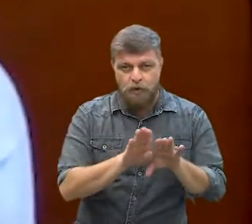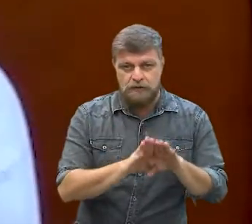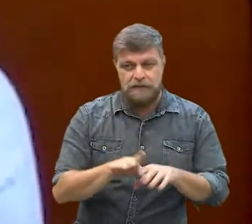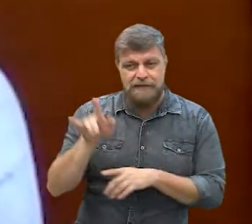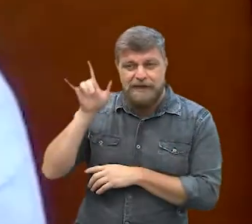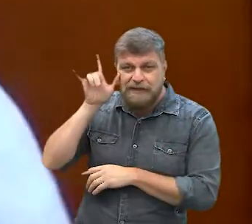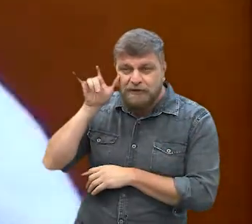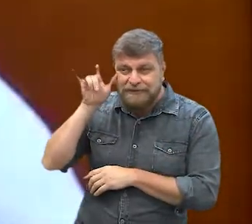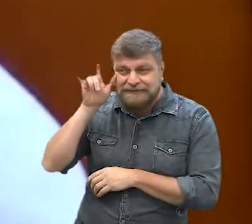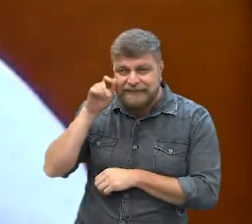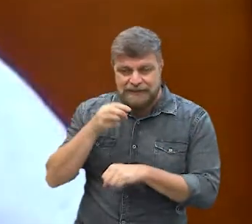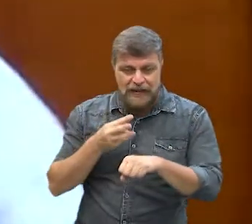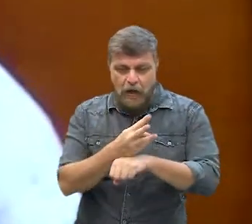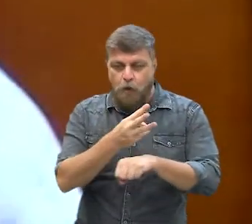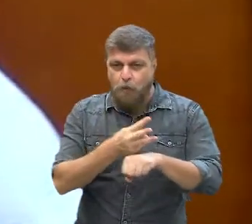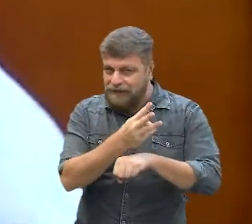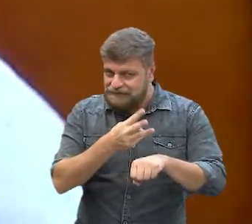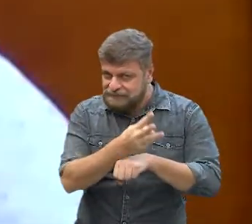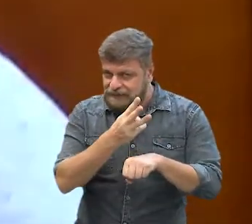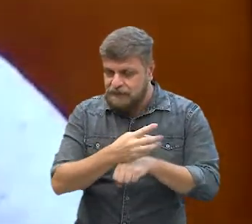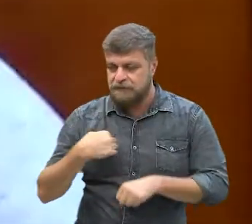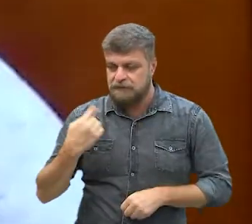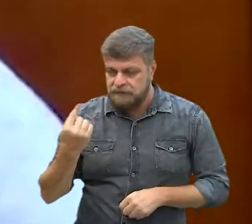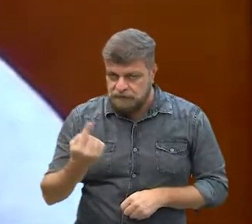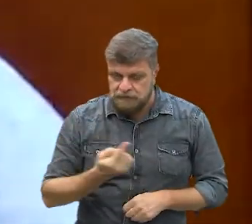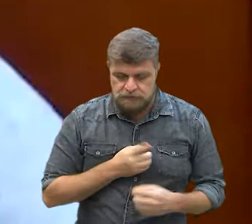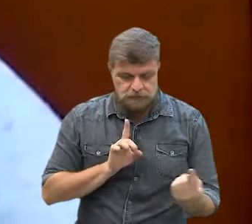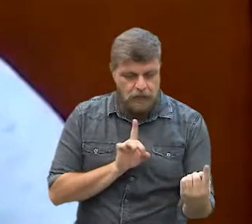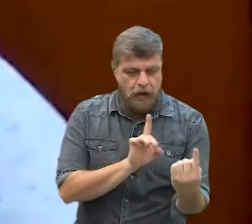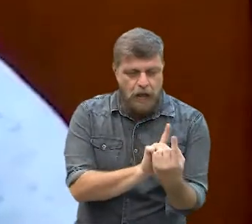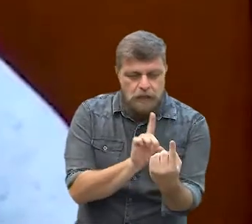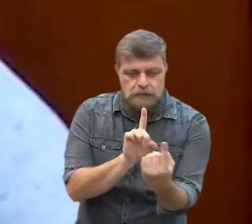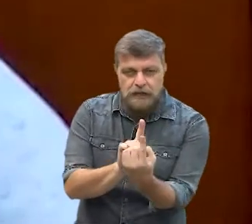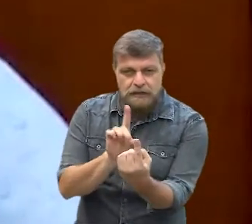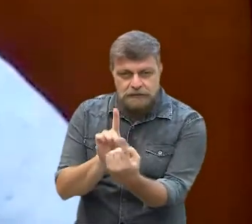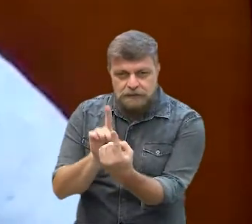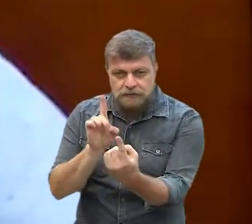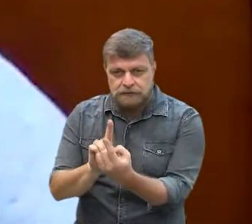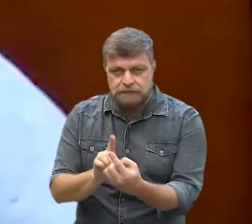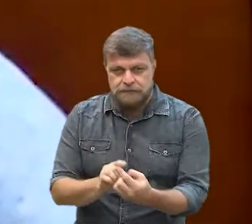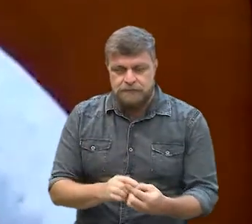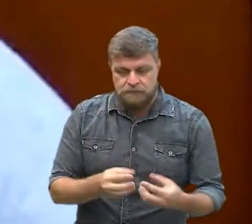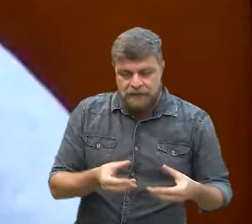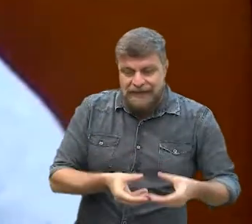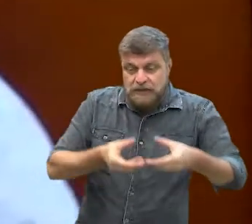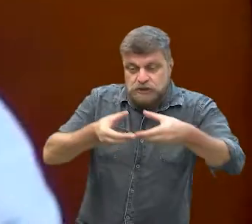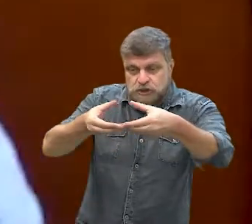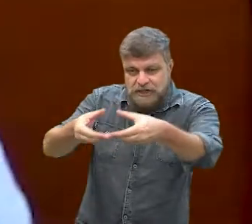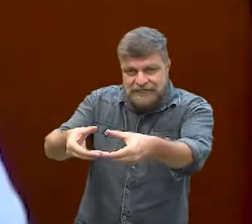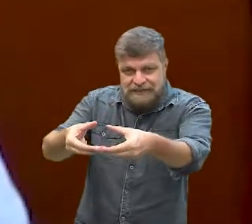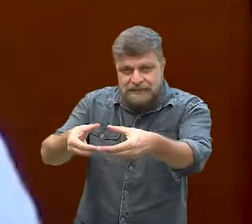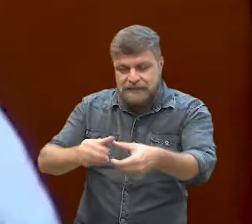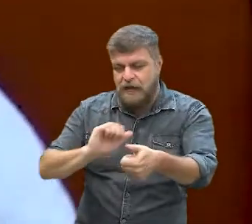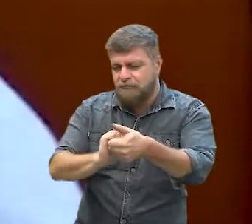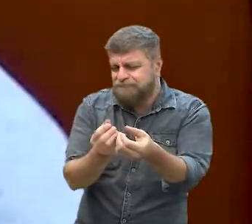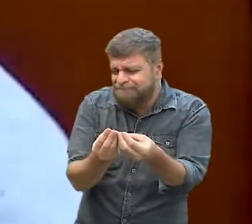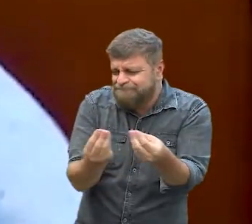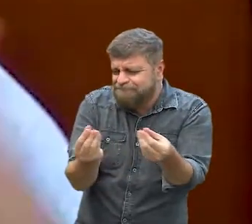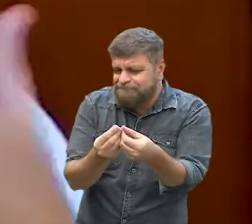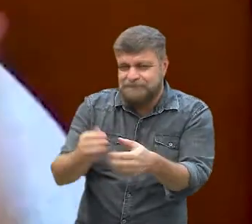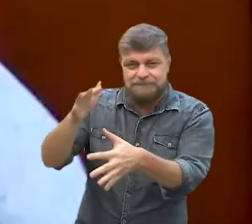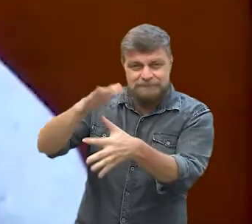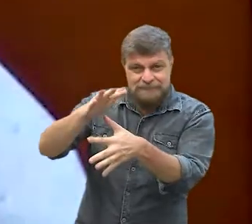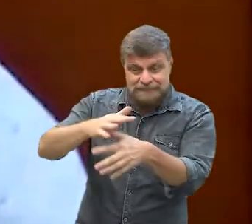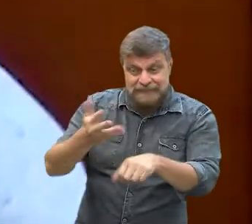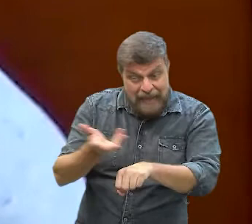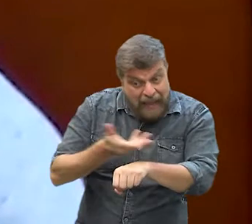no Instagram, no WhatsApp da loja, a gente sempre tentando atender, entregar o nosso produto com a melhor qualidade